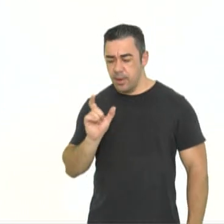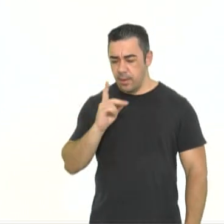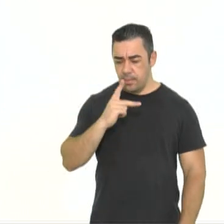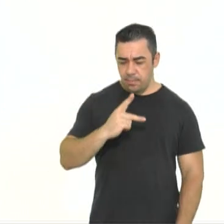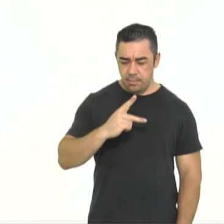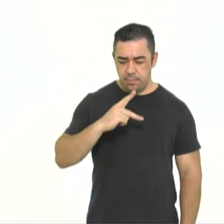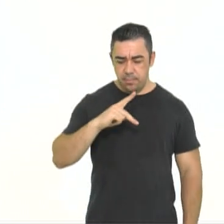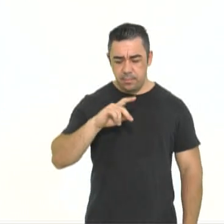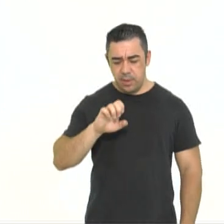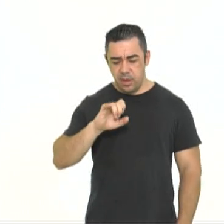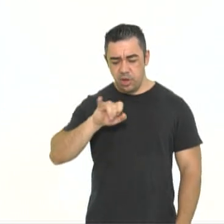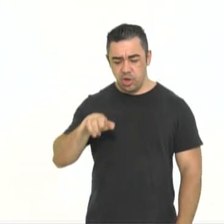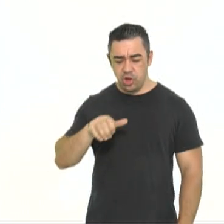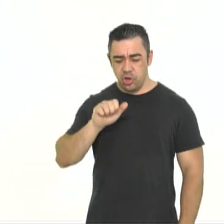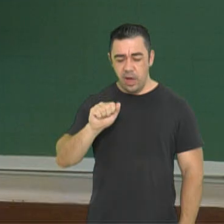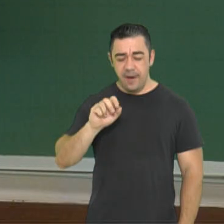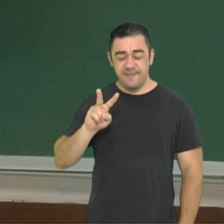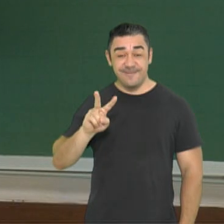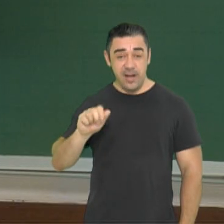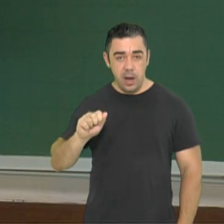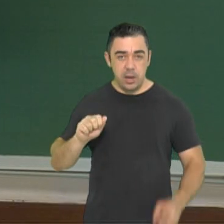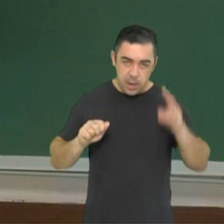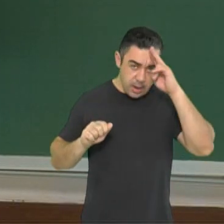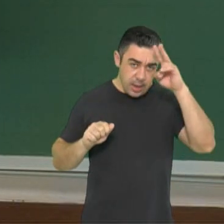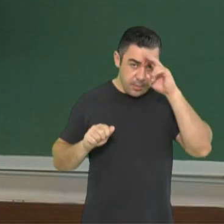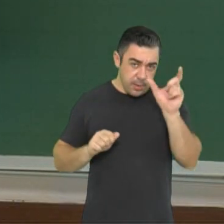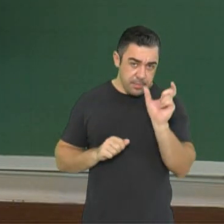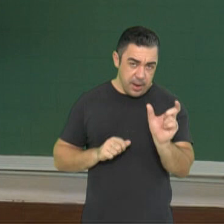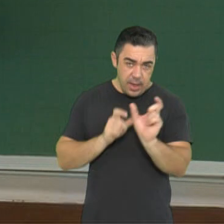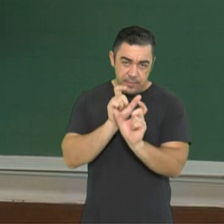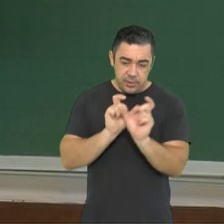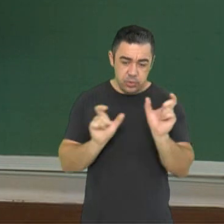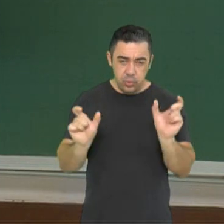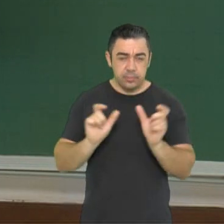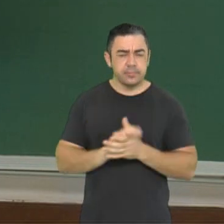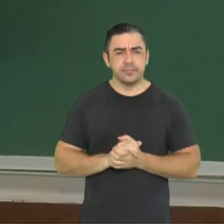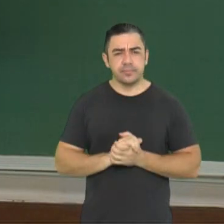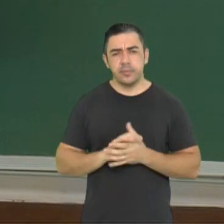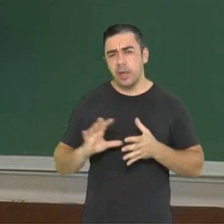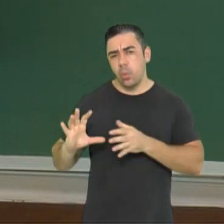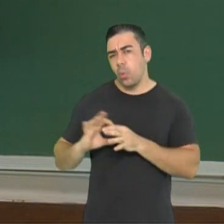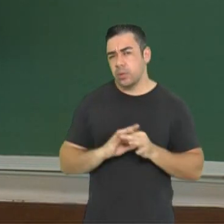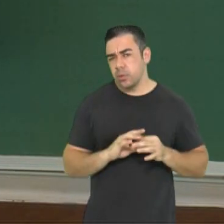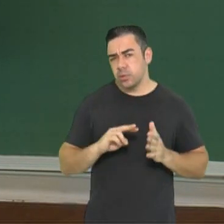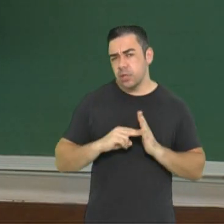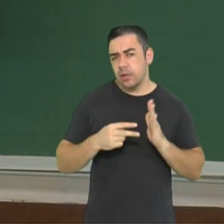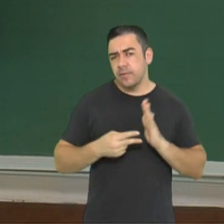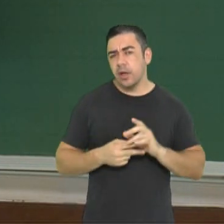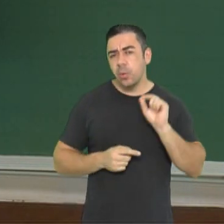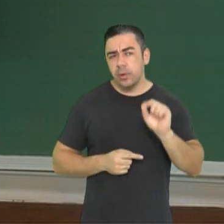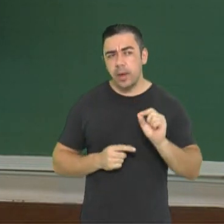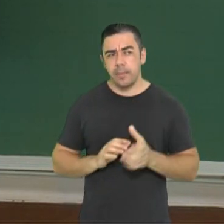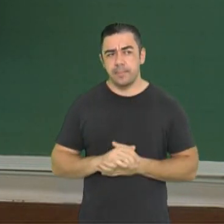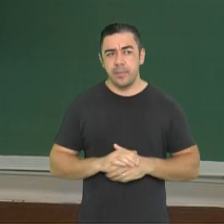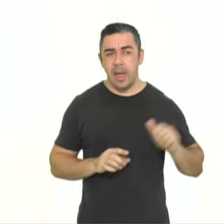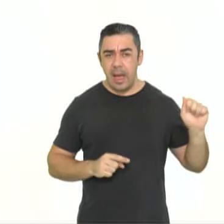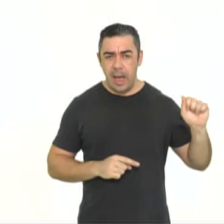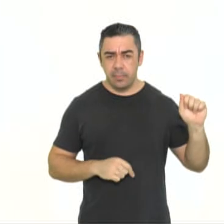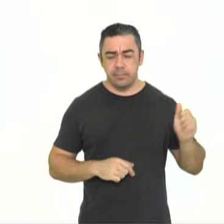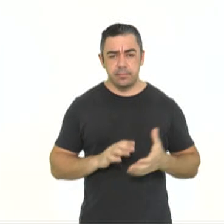pensar só no pejava. Lembra que nós estamos trabalhando com essa questão de sinônimo? Pelo contexto da história tem o sentido de: letra